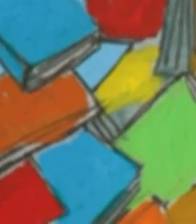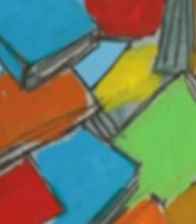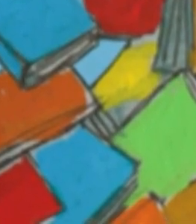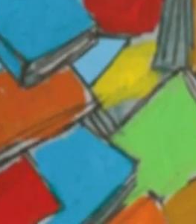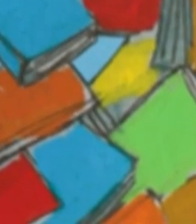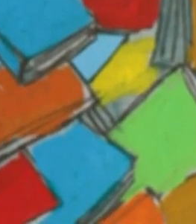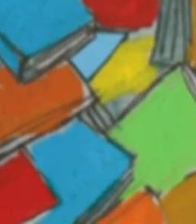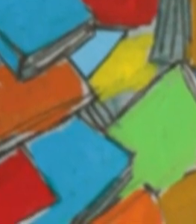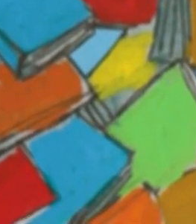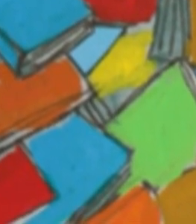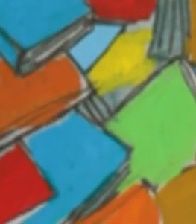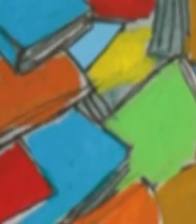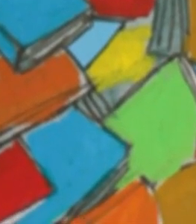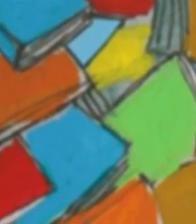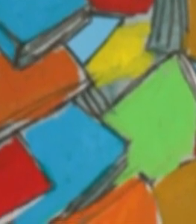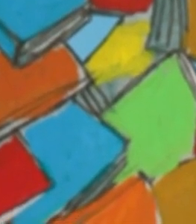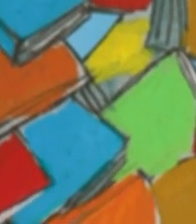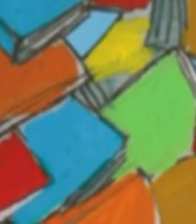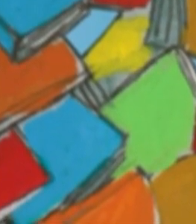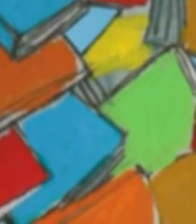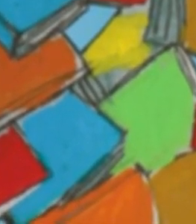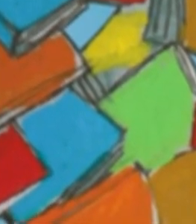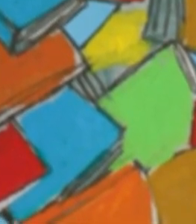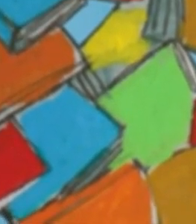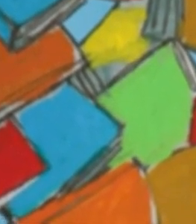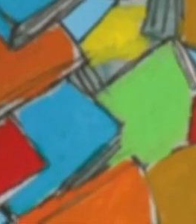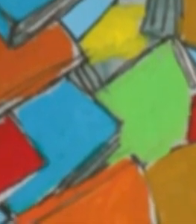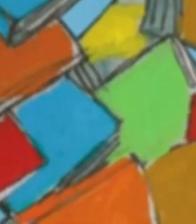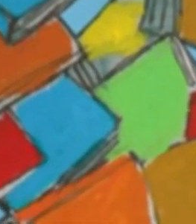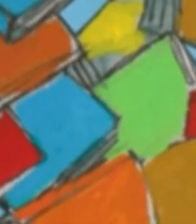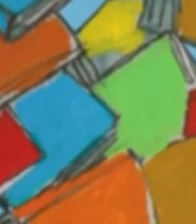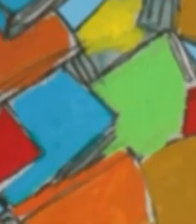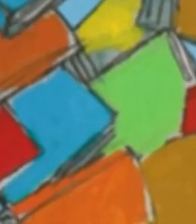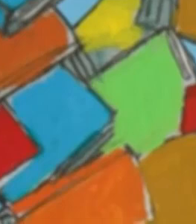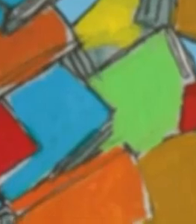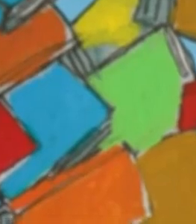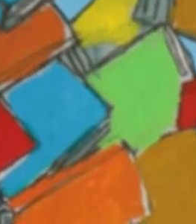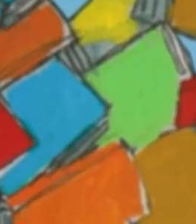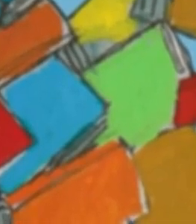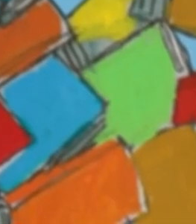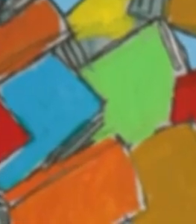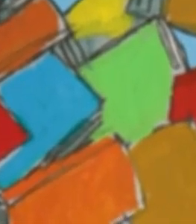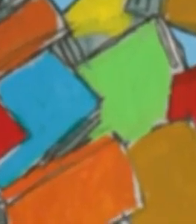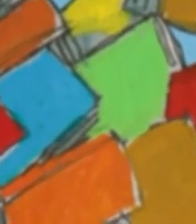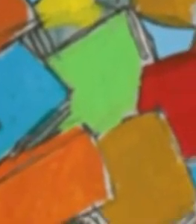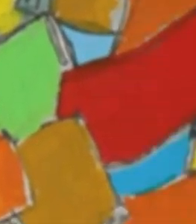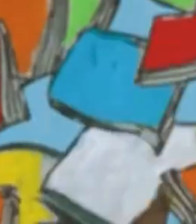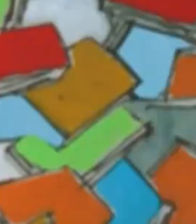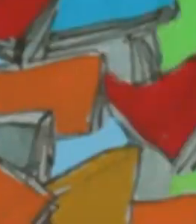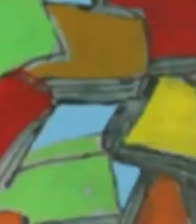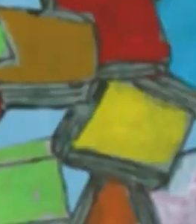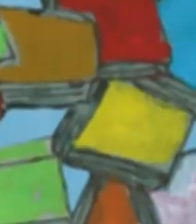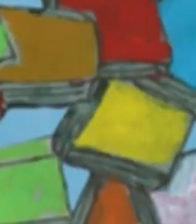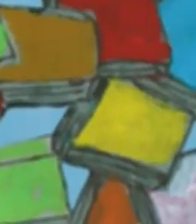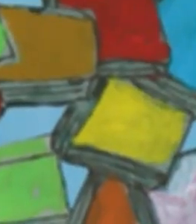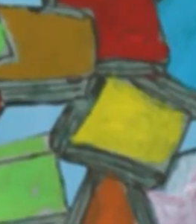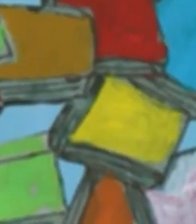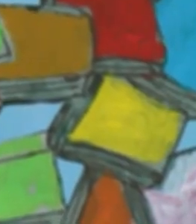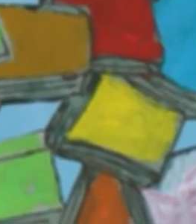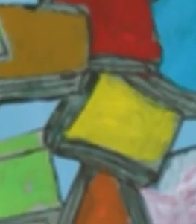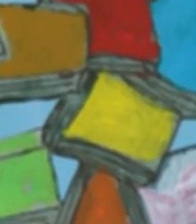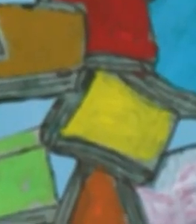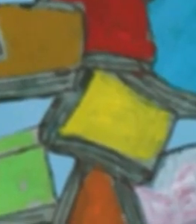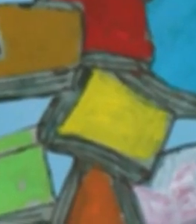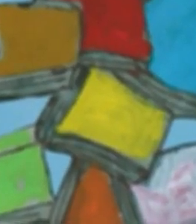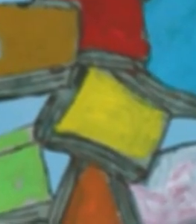A Prefeitura de Belo Horizonte, por meio da Secretaria Municipal de Cultura e da Fundação Municipal de Cultura, em parceria com o Instituto Periférico, realiza FliBH, Festival